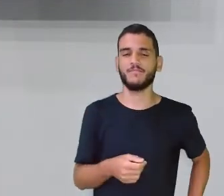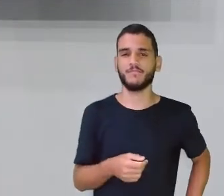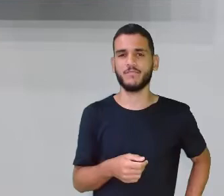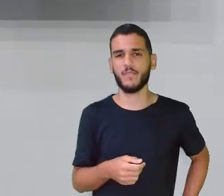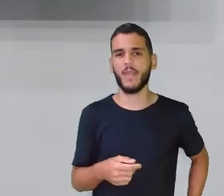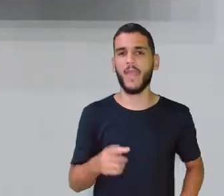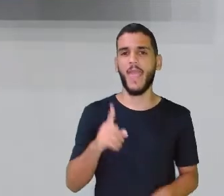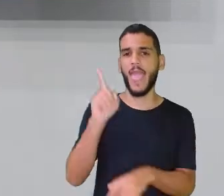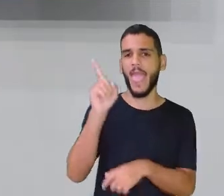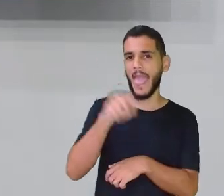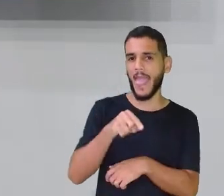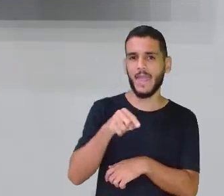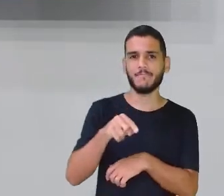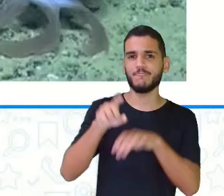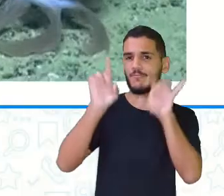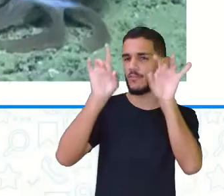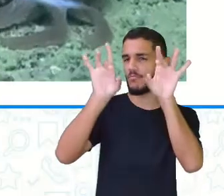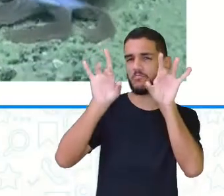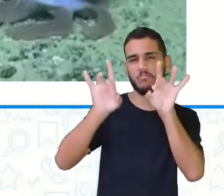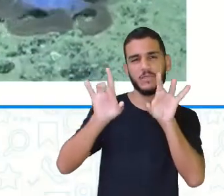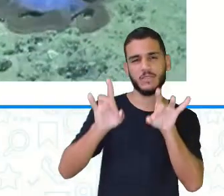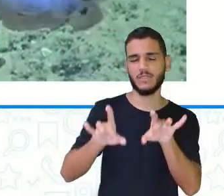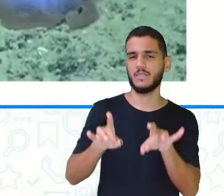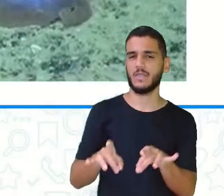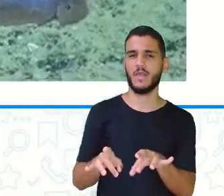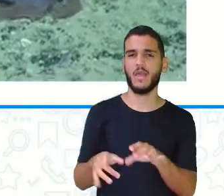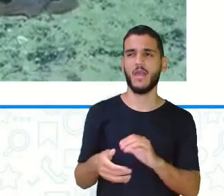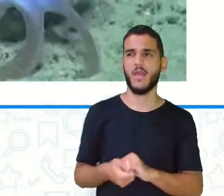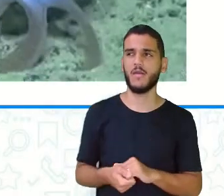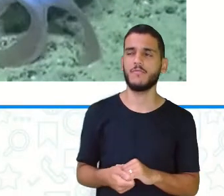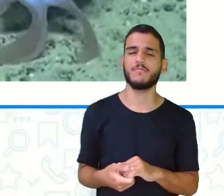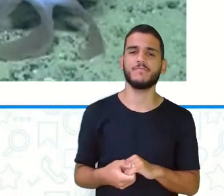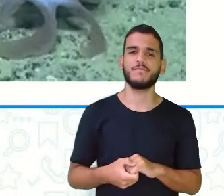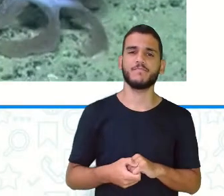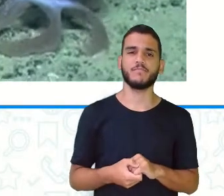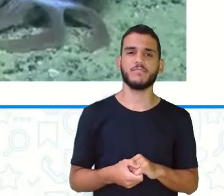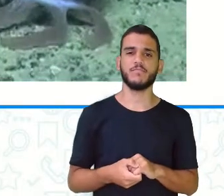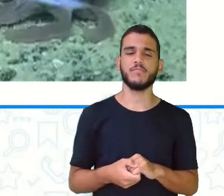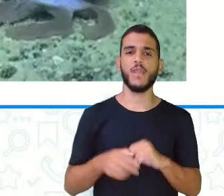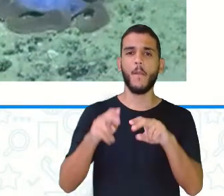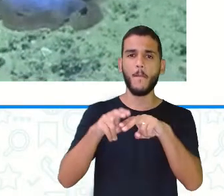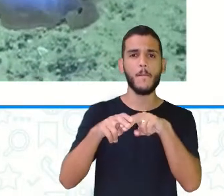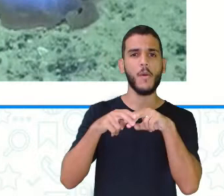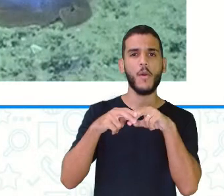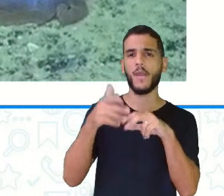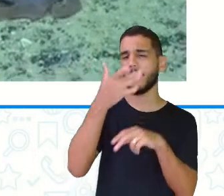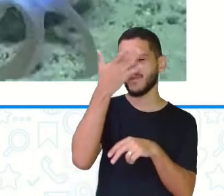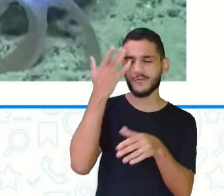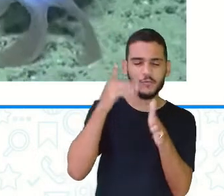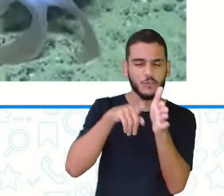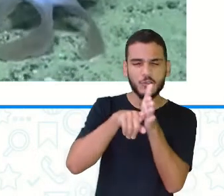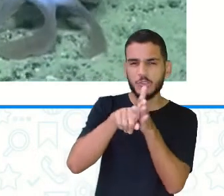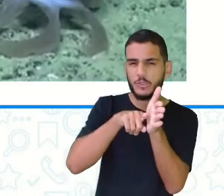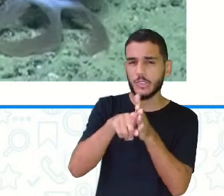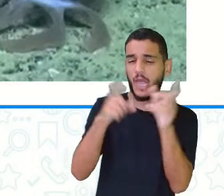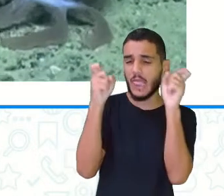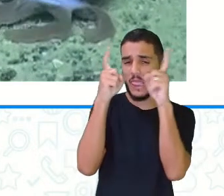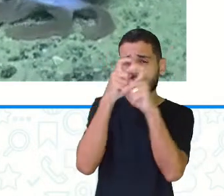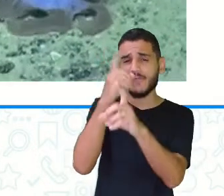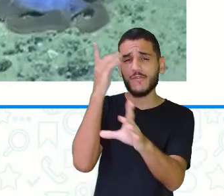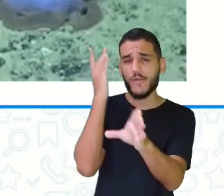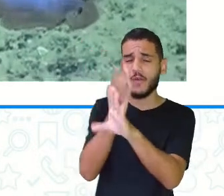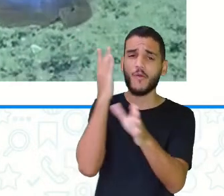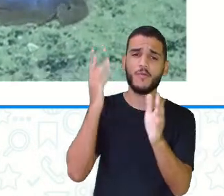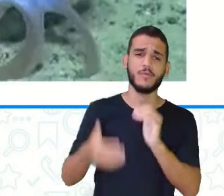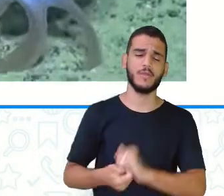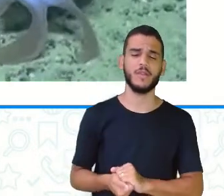raro. Essas imagens que eu estou trazendo aqui para vocês são raríssimas, porque os pesquisadores têm muita dificuldade de achar esse